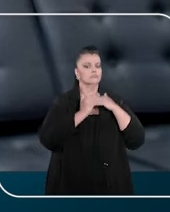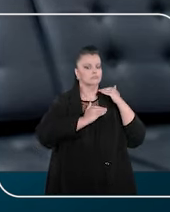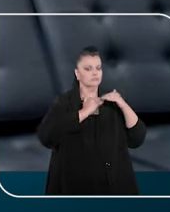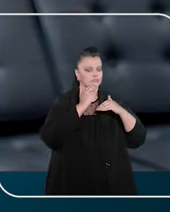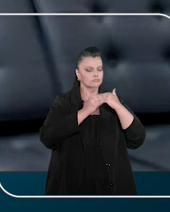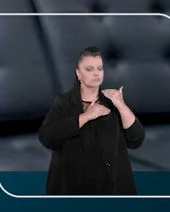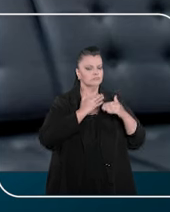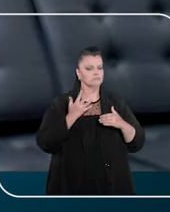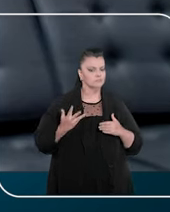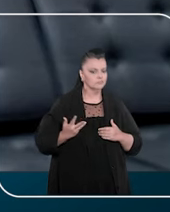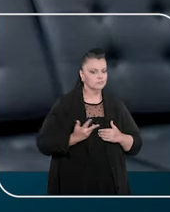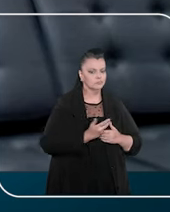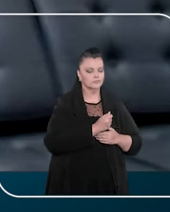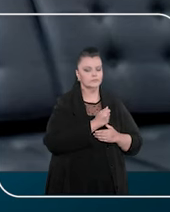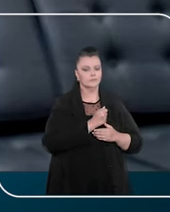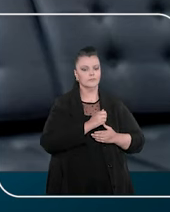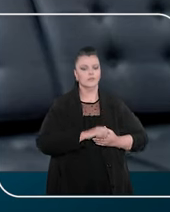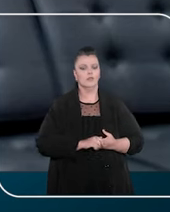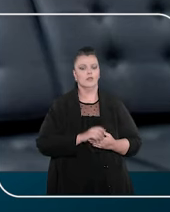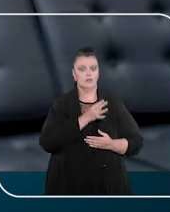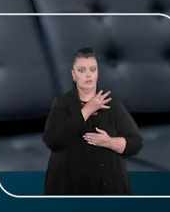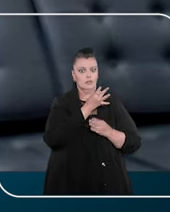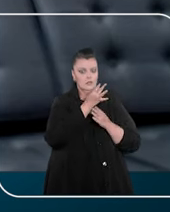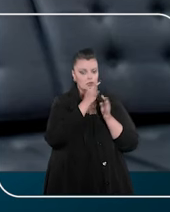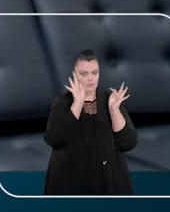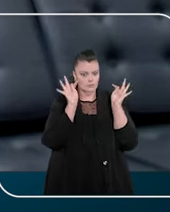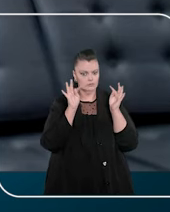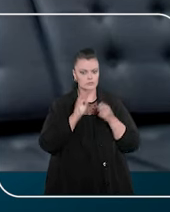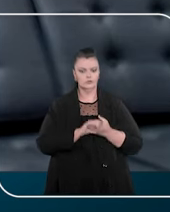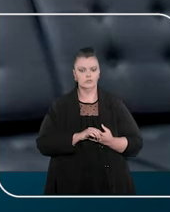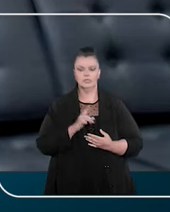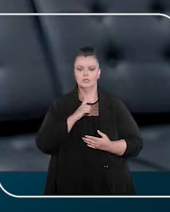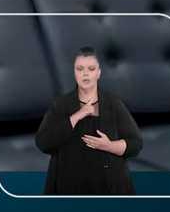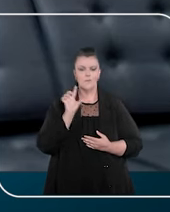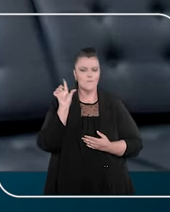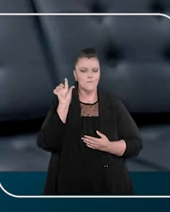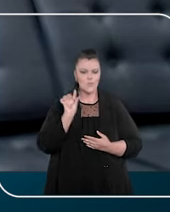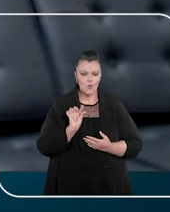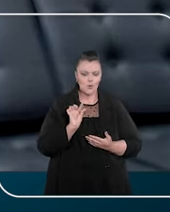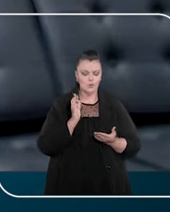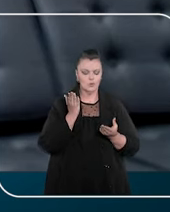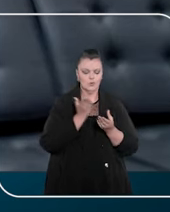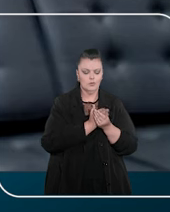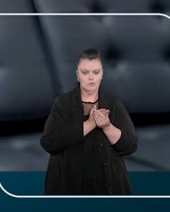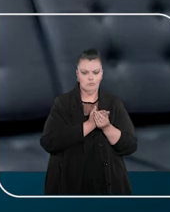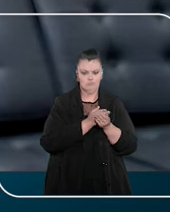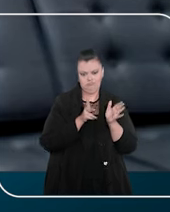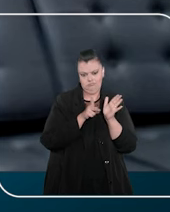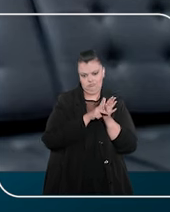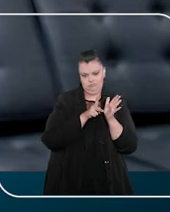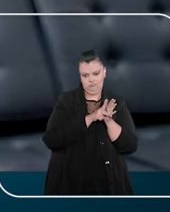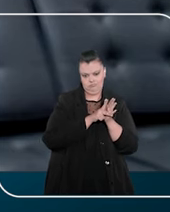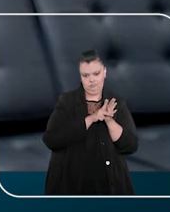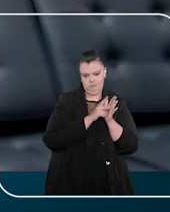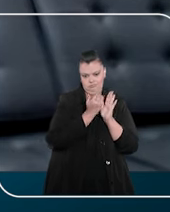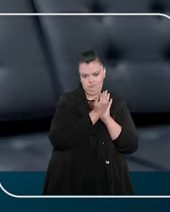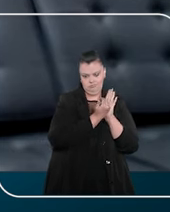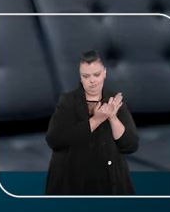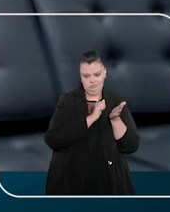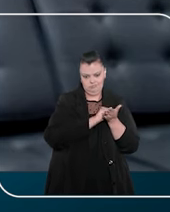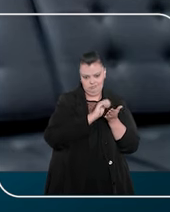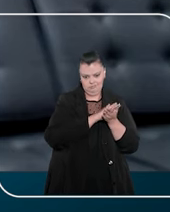avançados nessa tecnologia e pouquíssimos processos ainda eram físicos. Mas nós